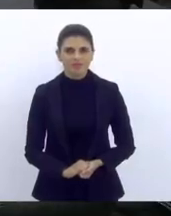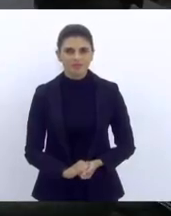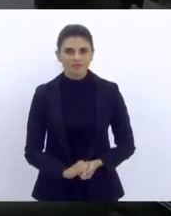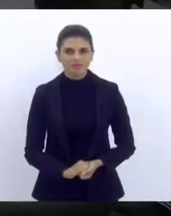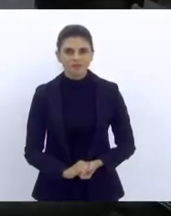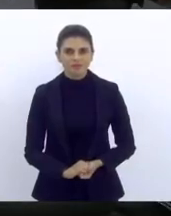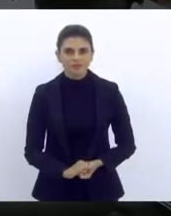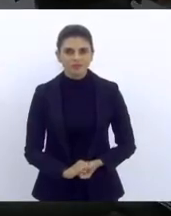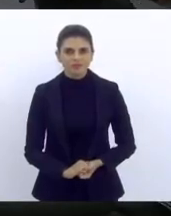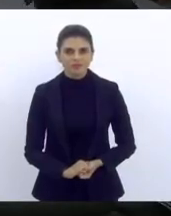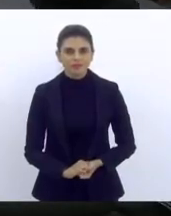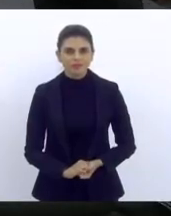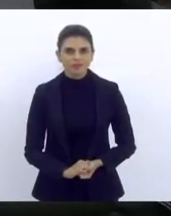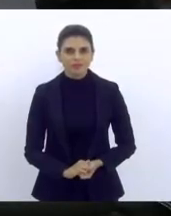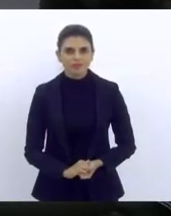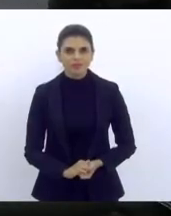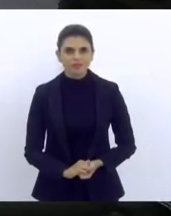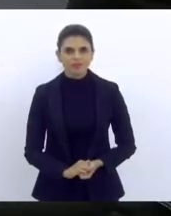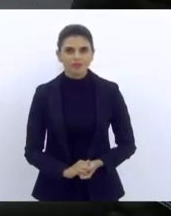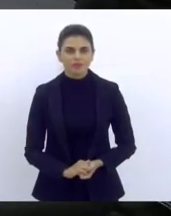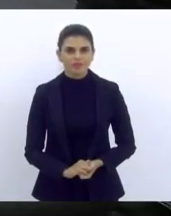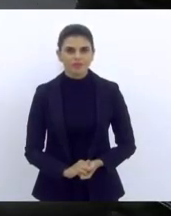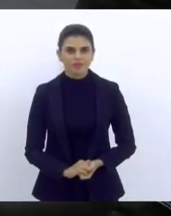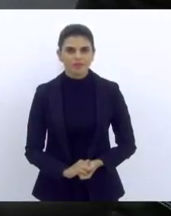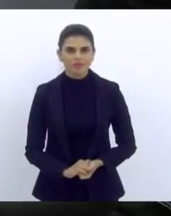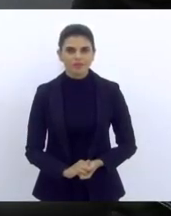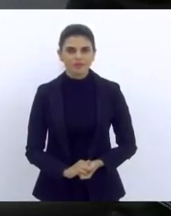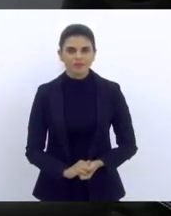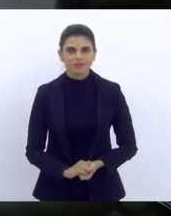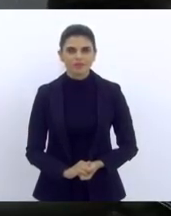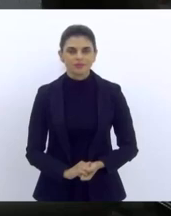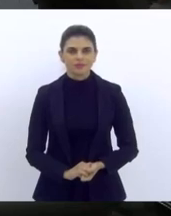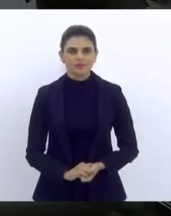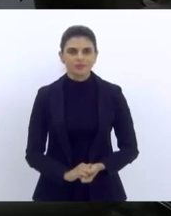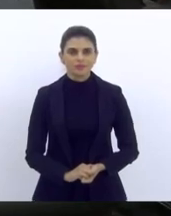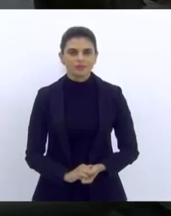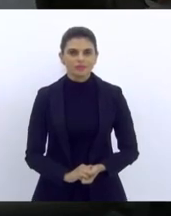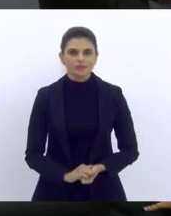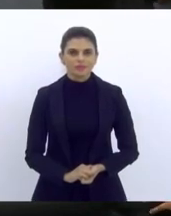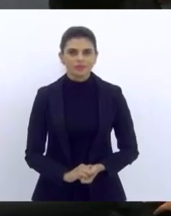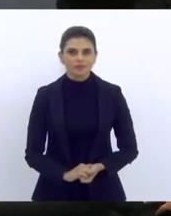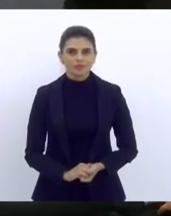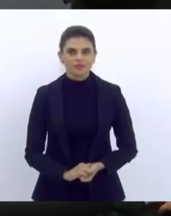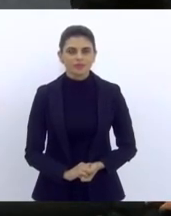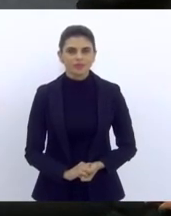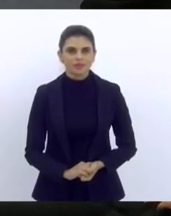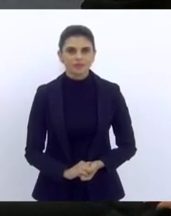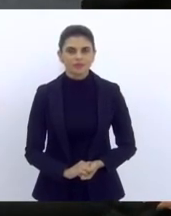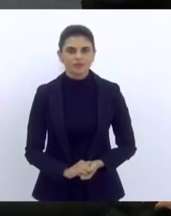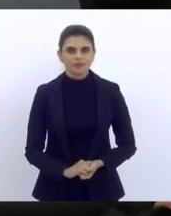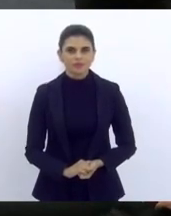Quer falar ali? Quer falar lá? Não, fala aqui mesmo. Todo mundo tá junto.